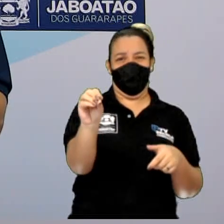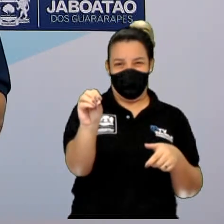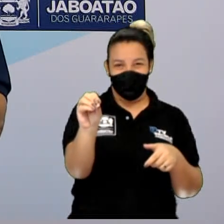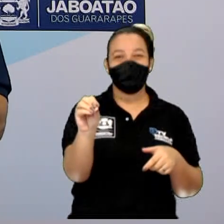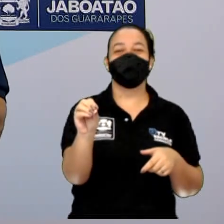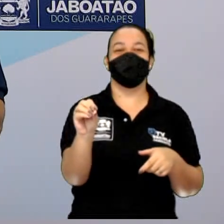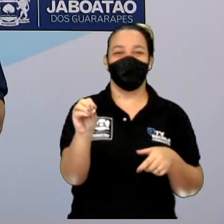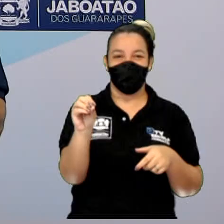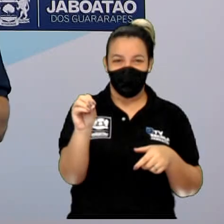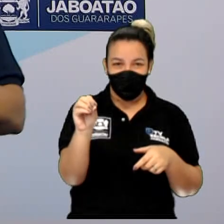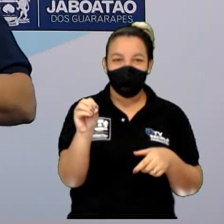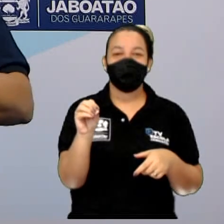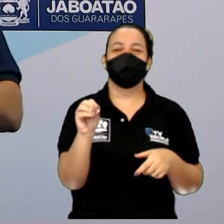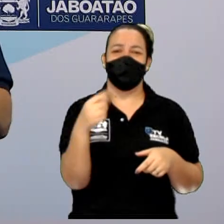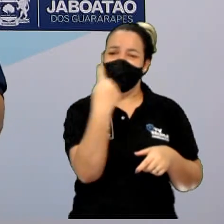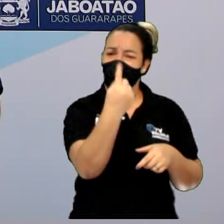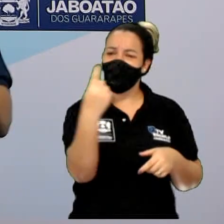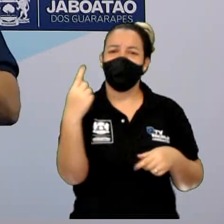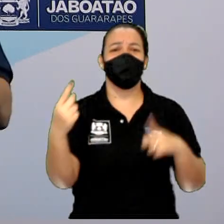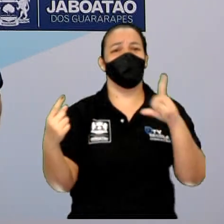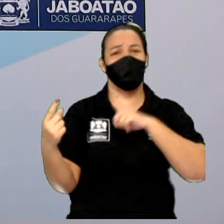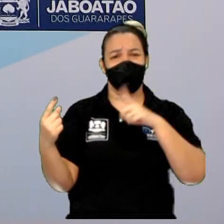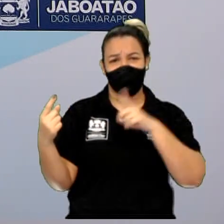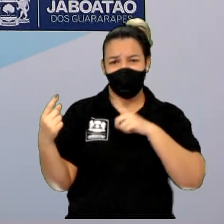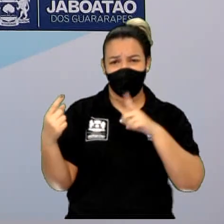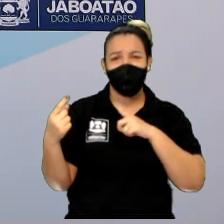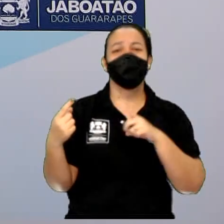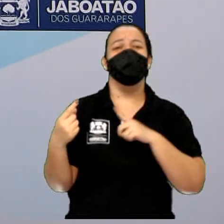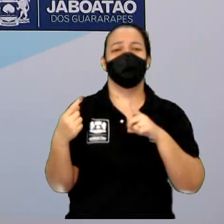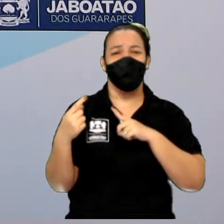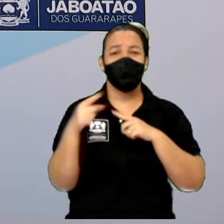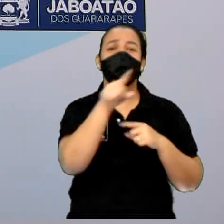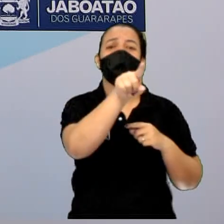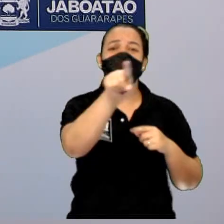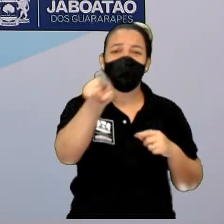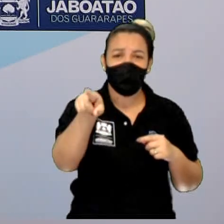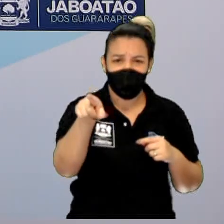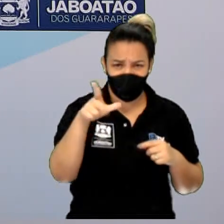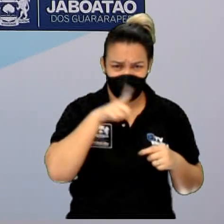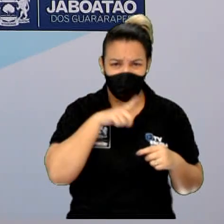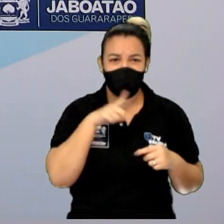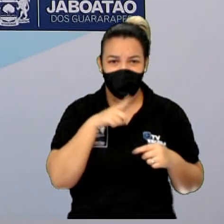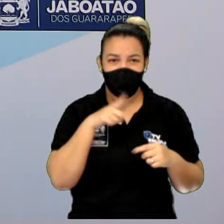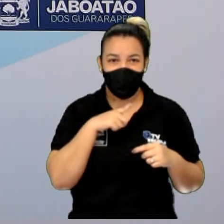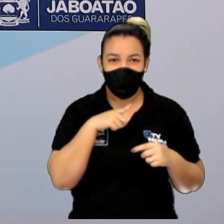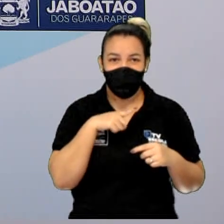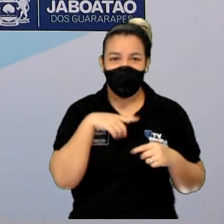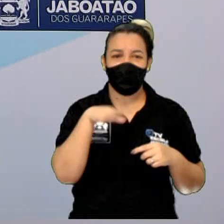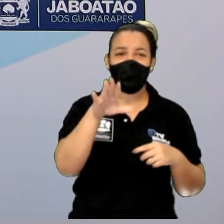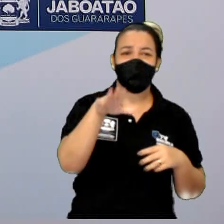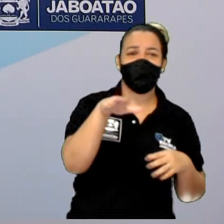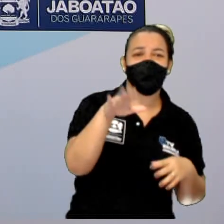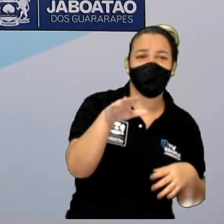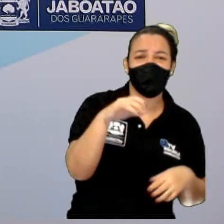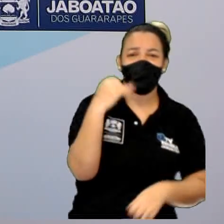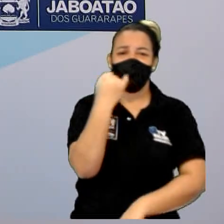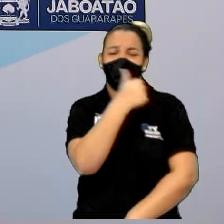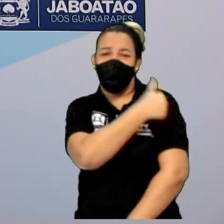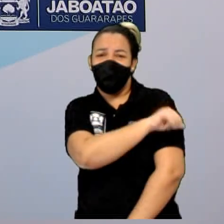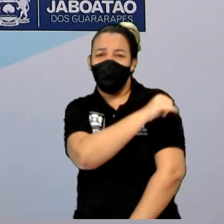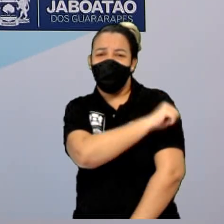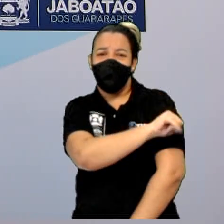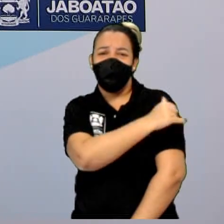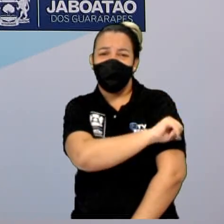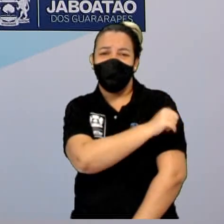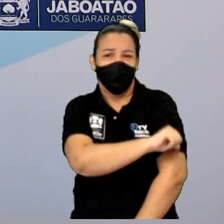aqui, gaúcho, que depois virou Peixada. E você, será que nunca ouviu? E aí, carioca, fala carioca,